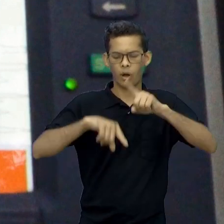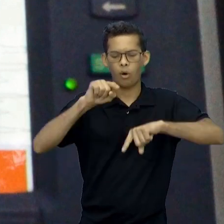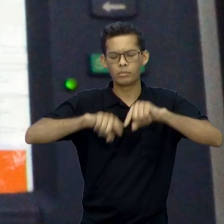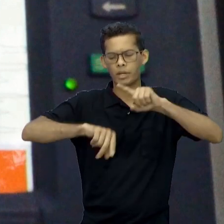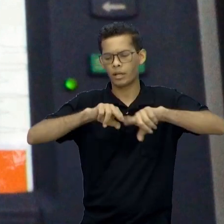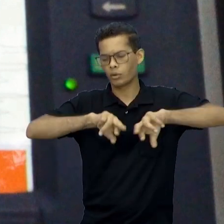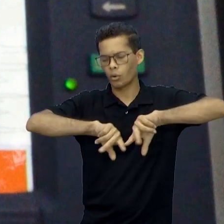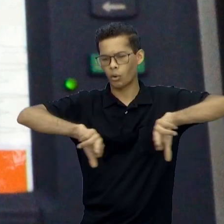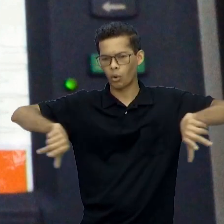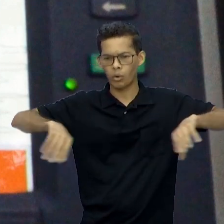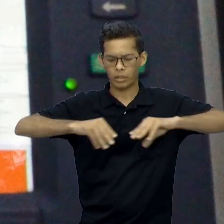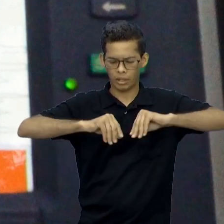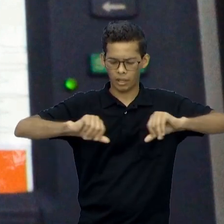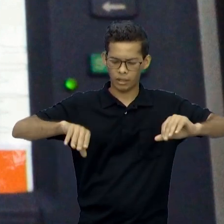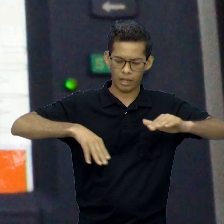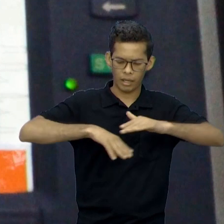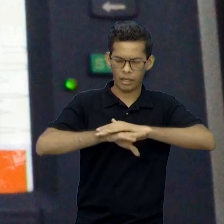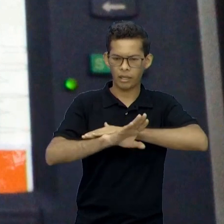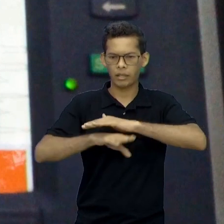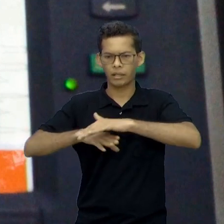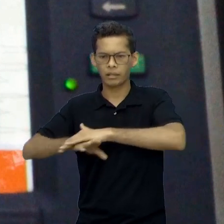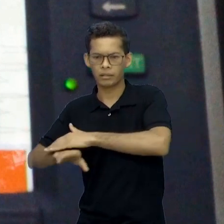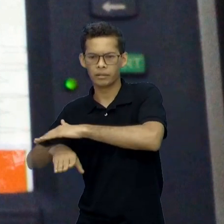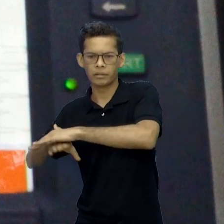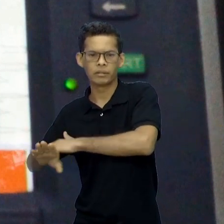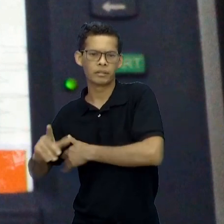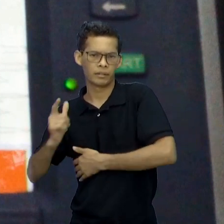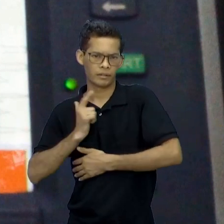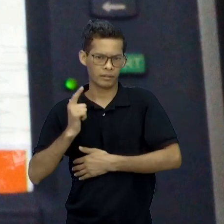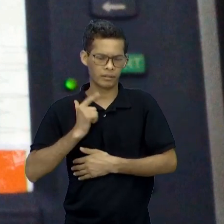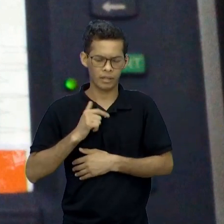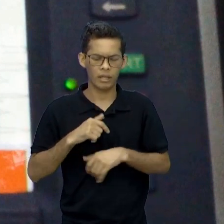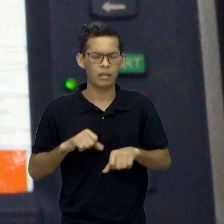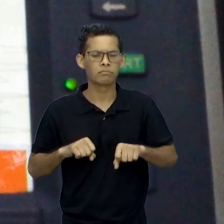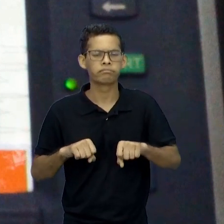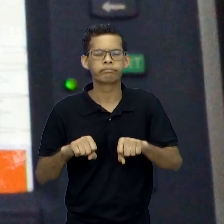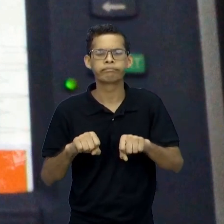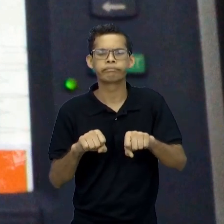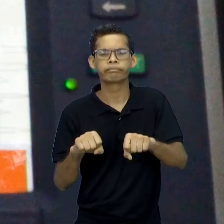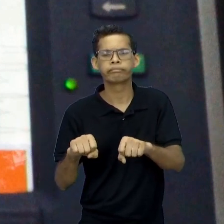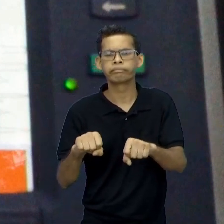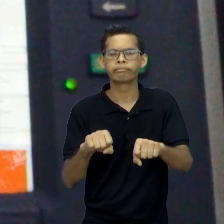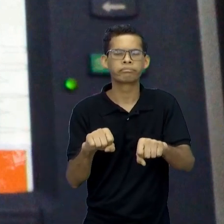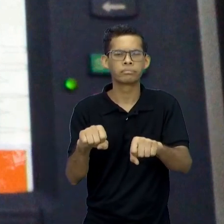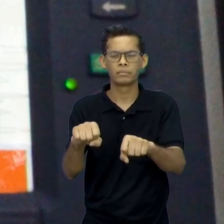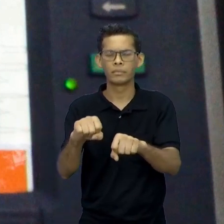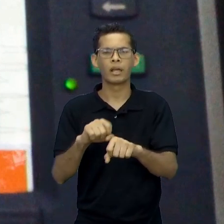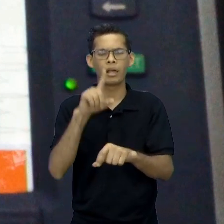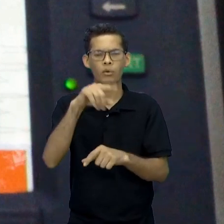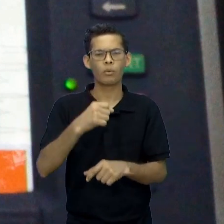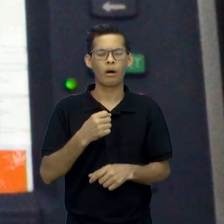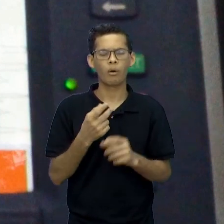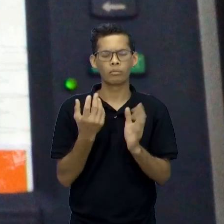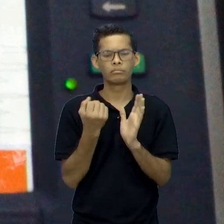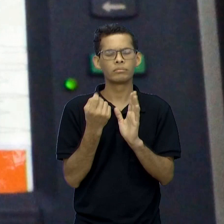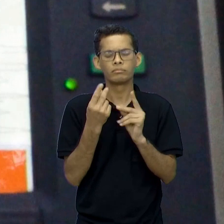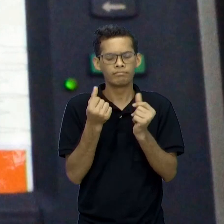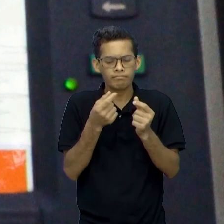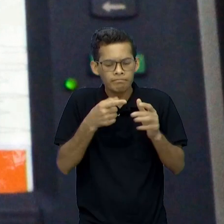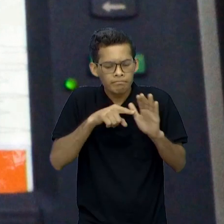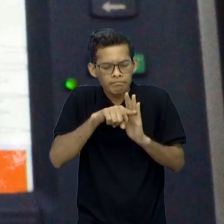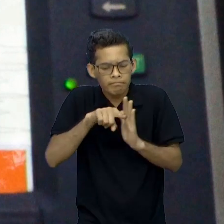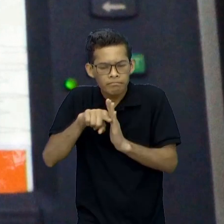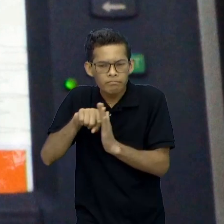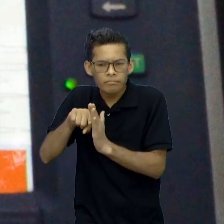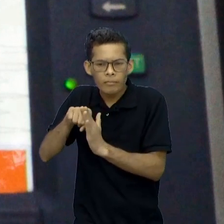ali, né? Cada pontinha ali é um objeto, ele está passando por cima com o GPR. Se vocês verem aqui, ó, cada um aqui é um objeto